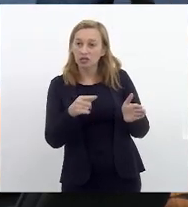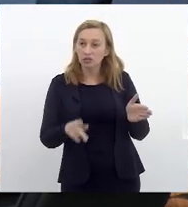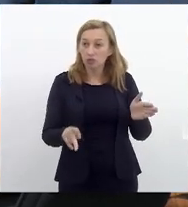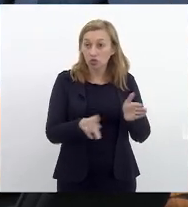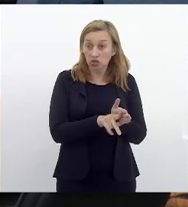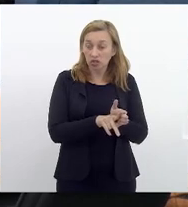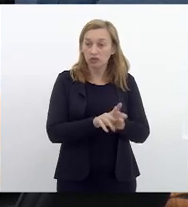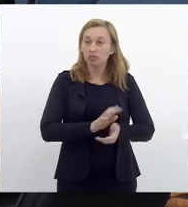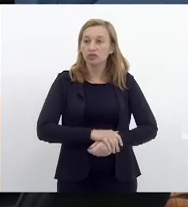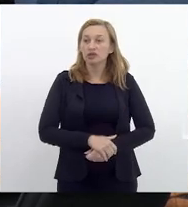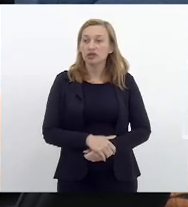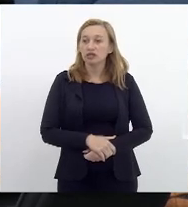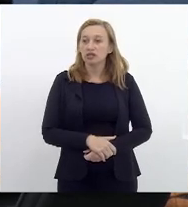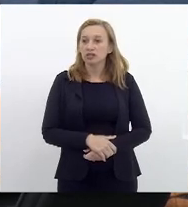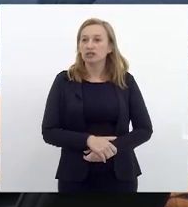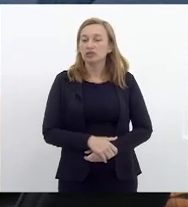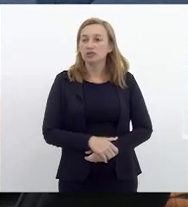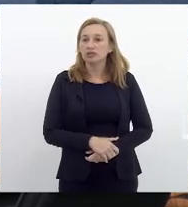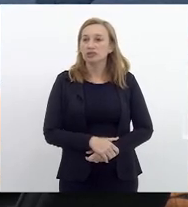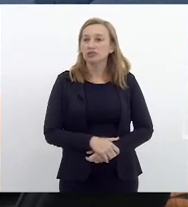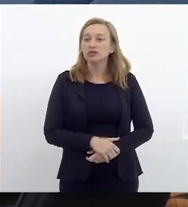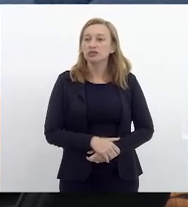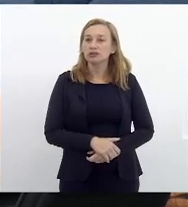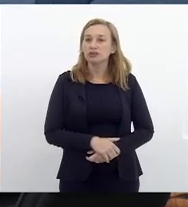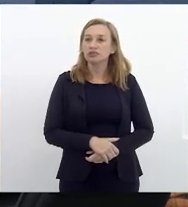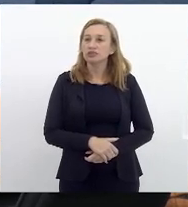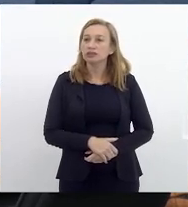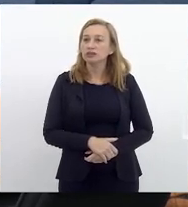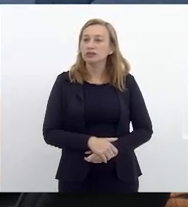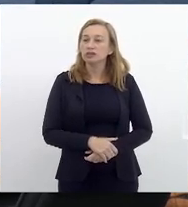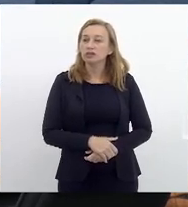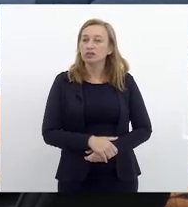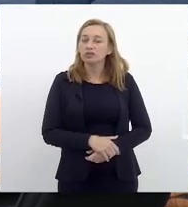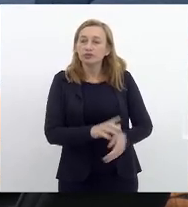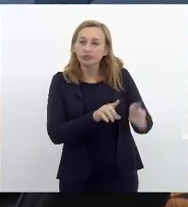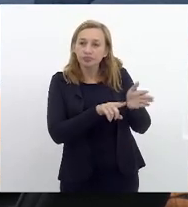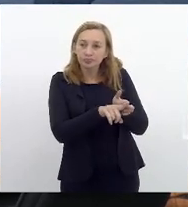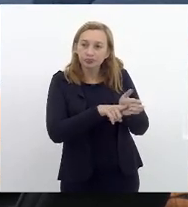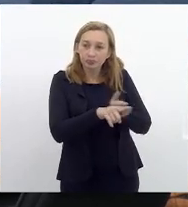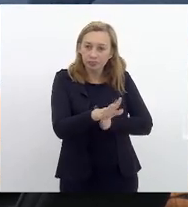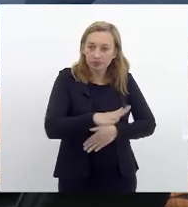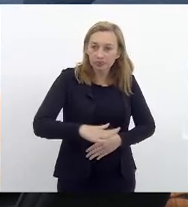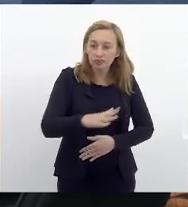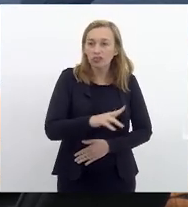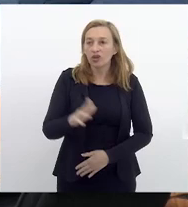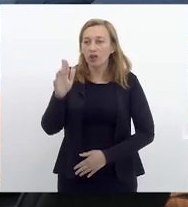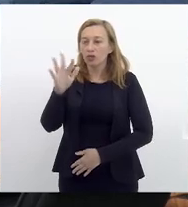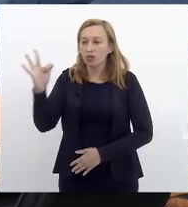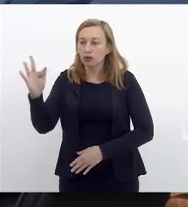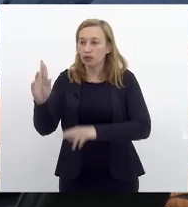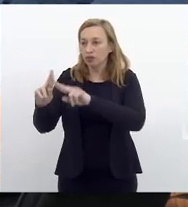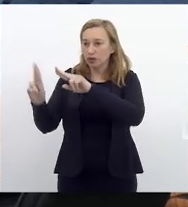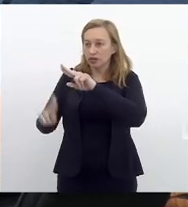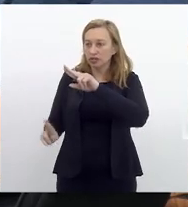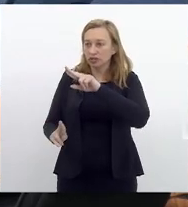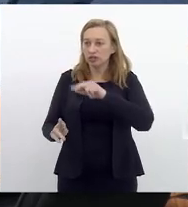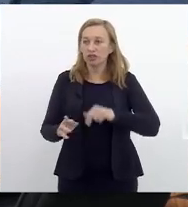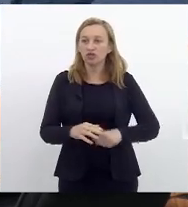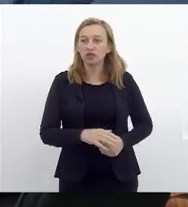surgiu a partir de áreas de pesquisa da UF, da UFRJ,